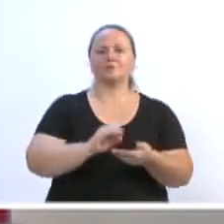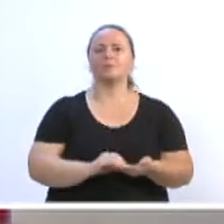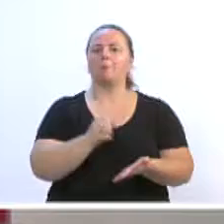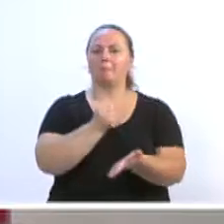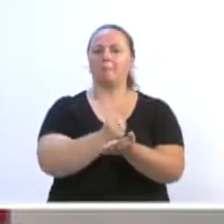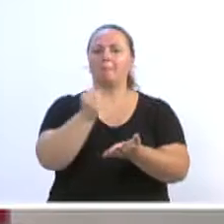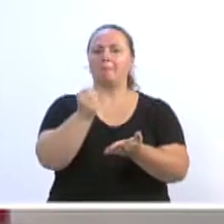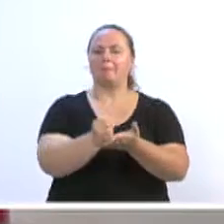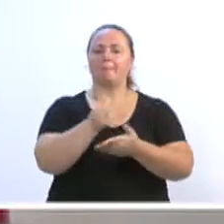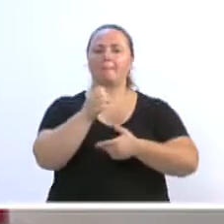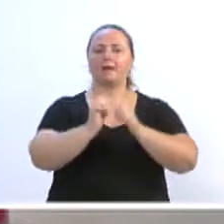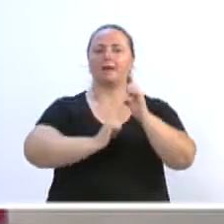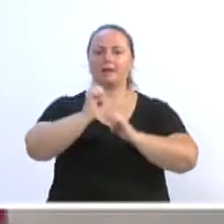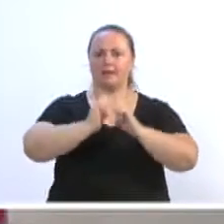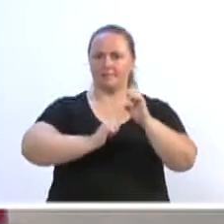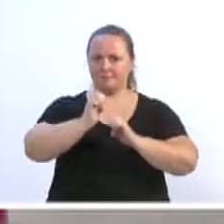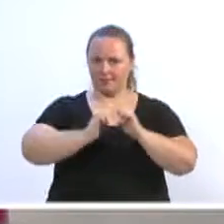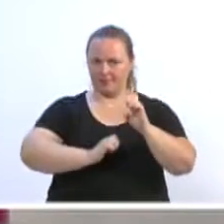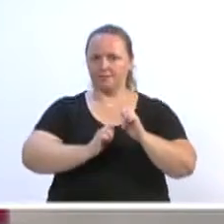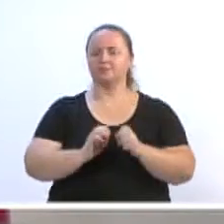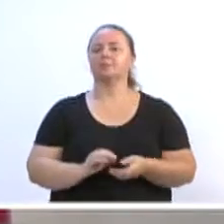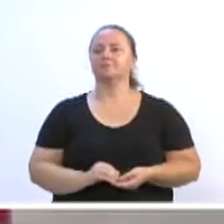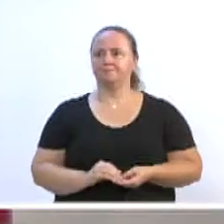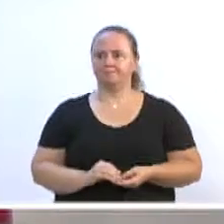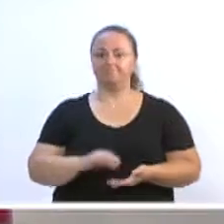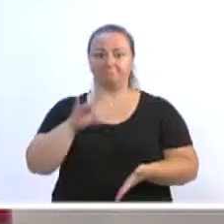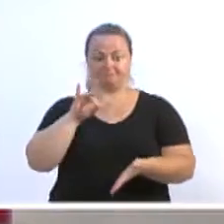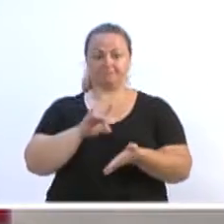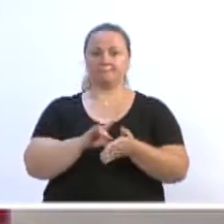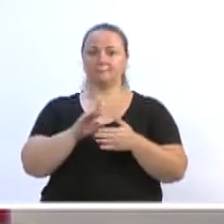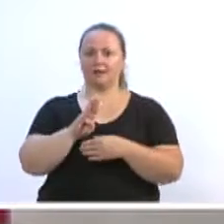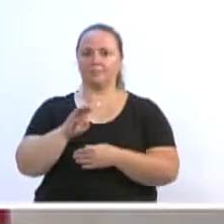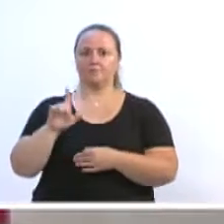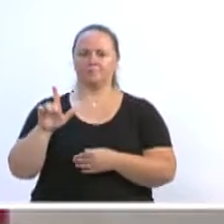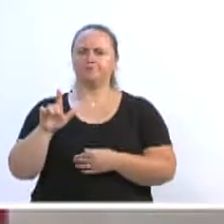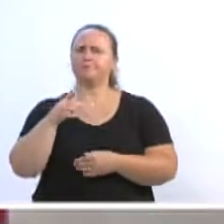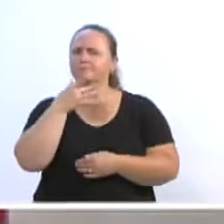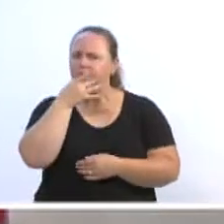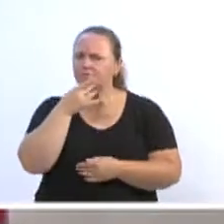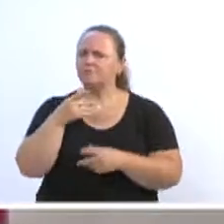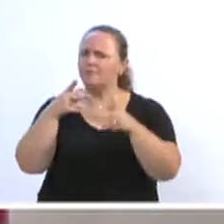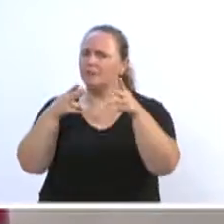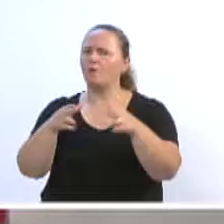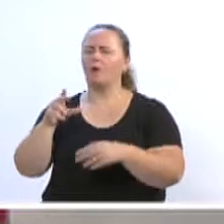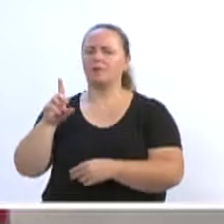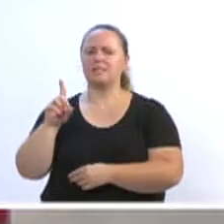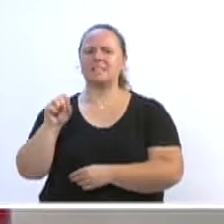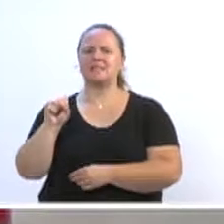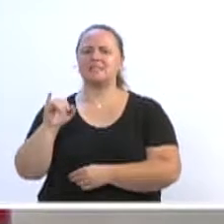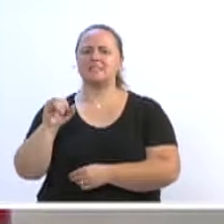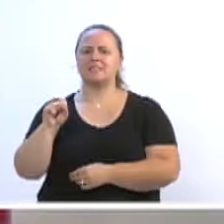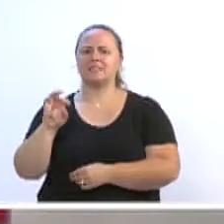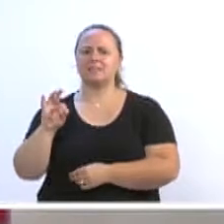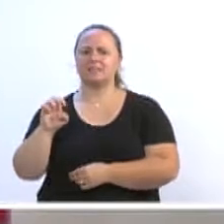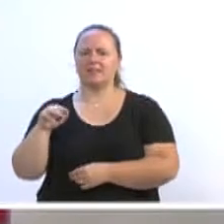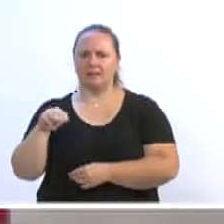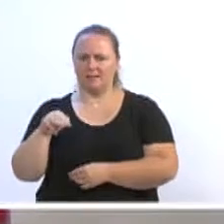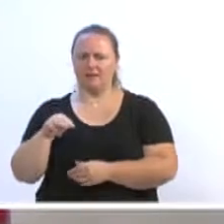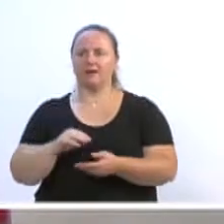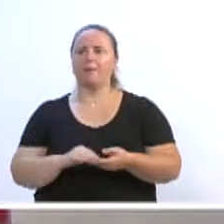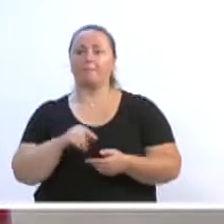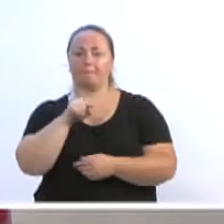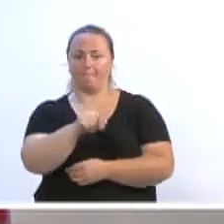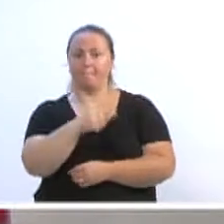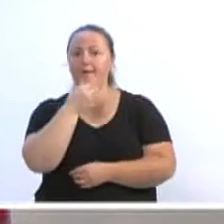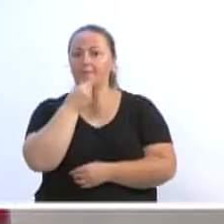uma empresa multinacional instalada em Blumenau, e eu acho que é a T-System, e em pouco tempo, vereador Yantes Mantal, aquele